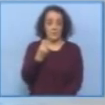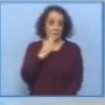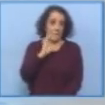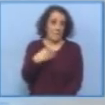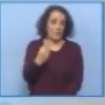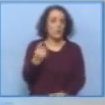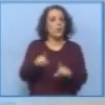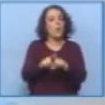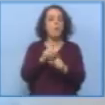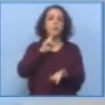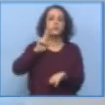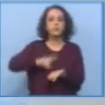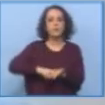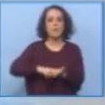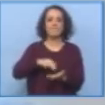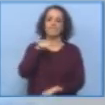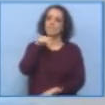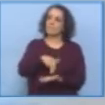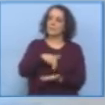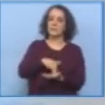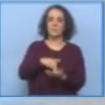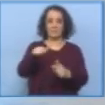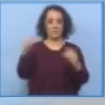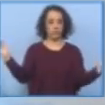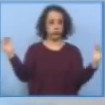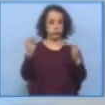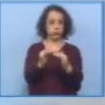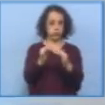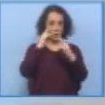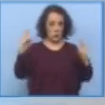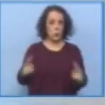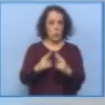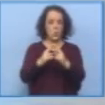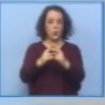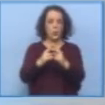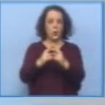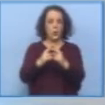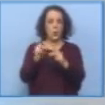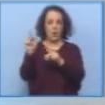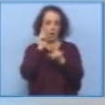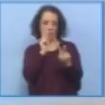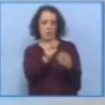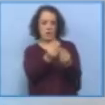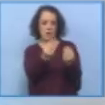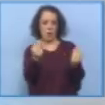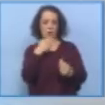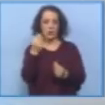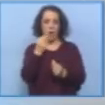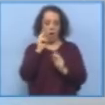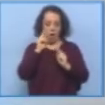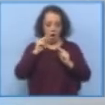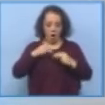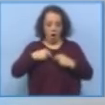participar em concreto nas jornadas? Percebia-se que os tocava, que se sentiam mudados ou